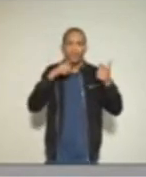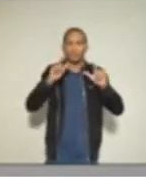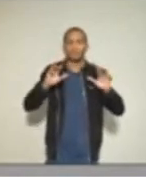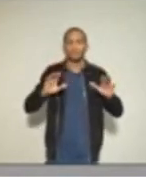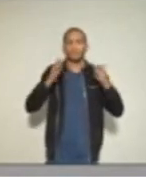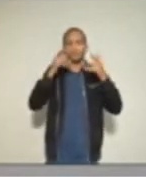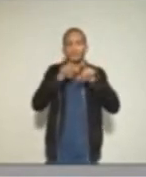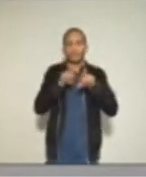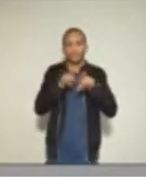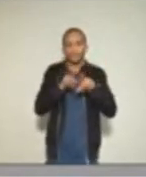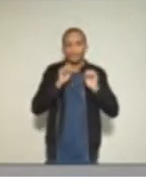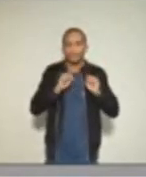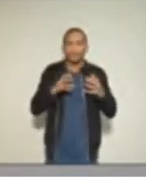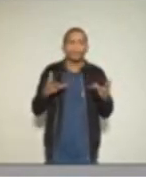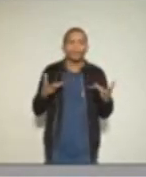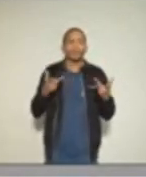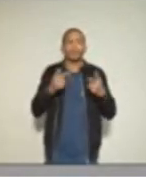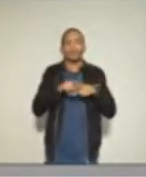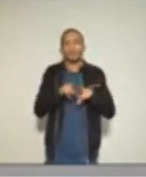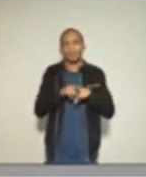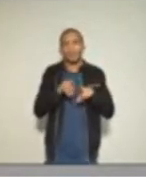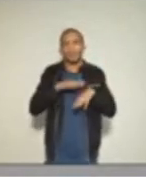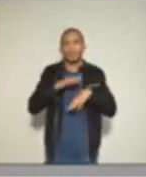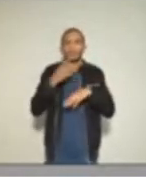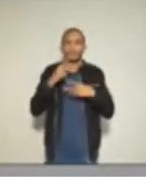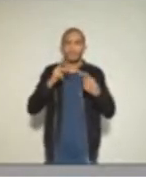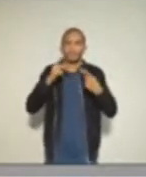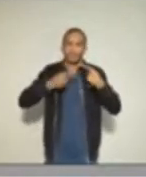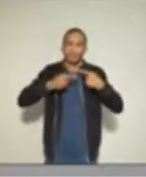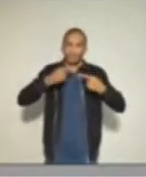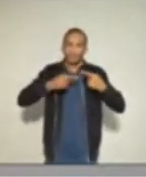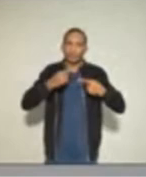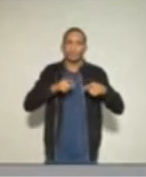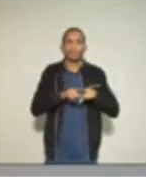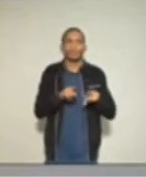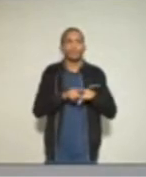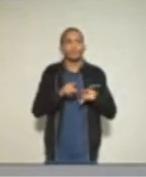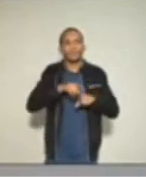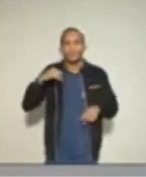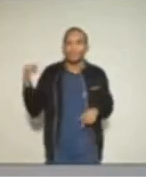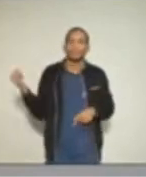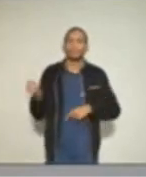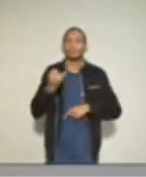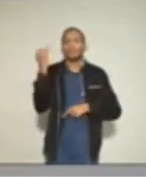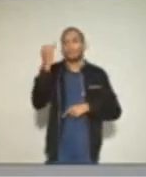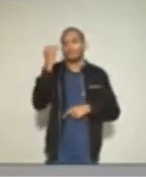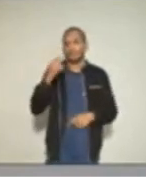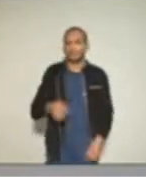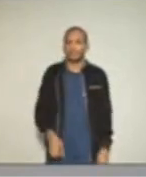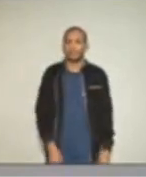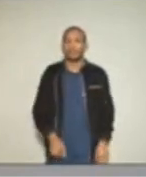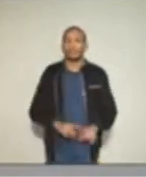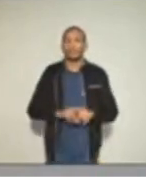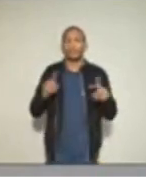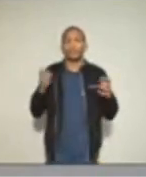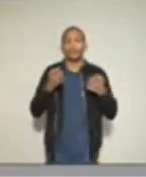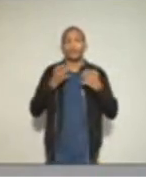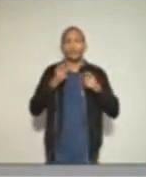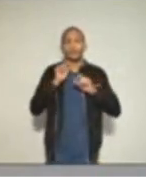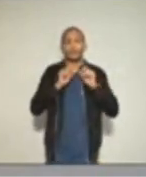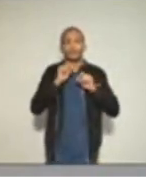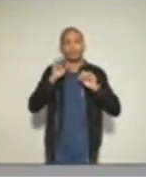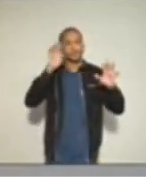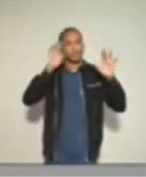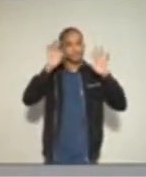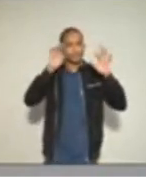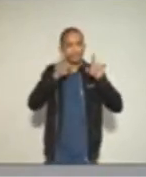eventos para poder aprimorar ainda mais essa discussão, que é de suma importância. Mas queria fazer uma